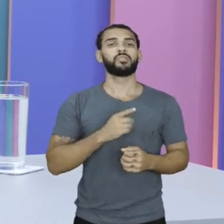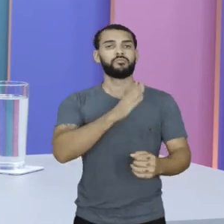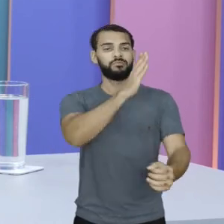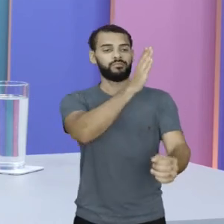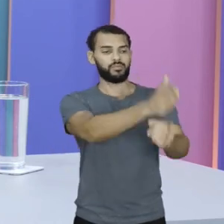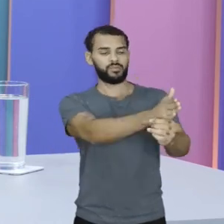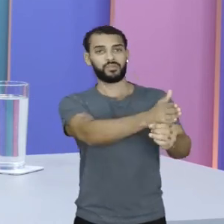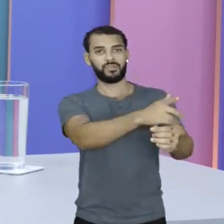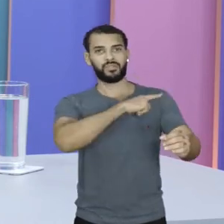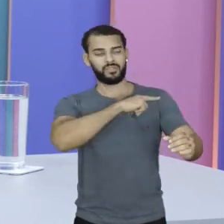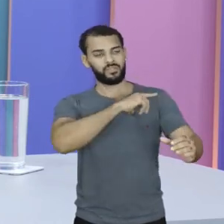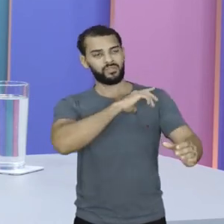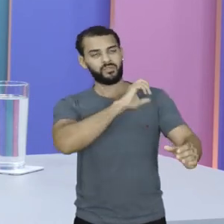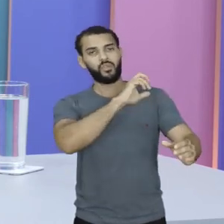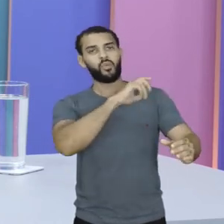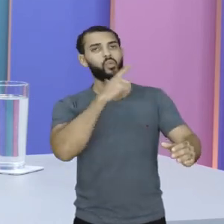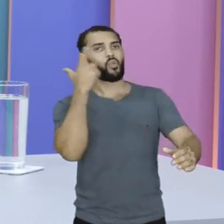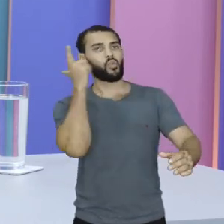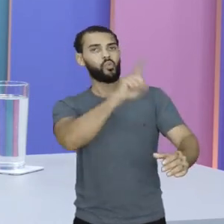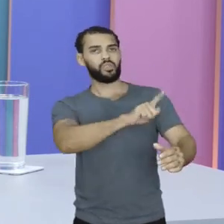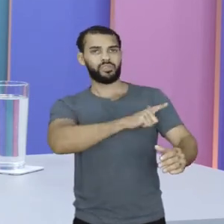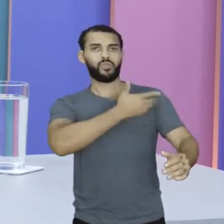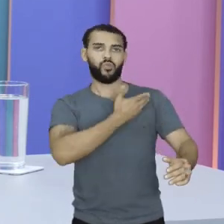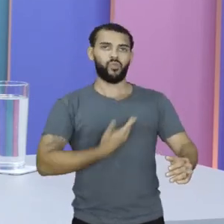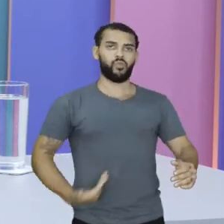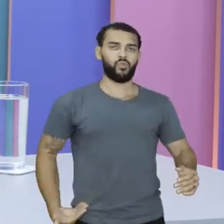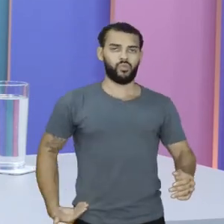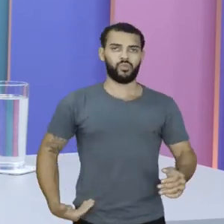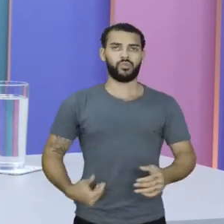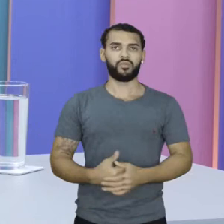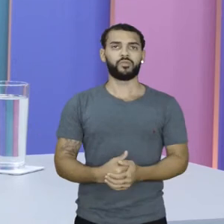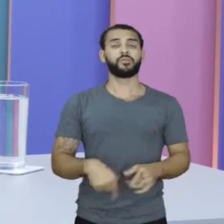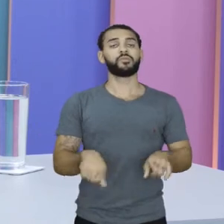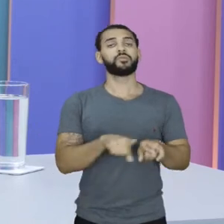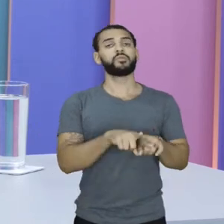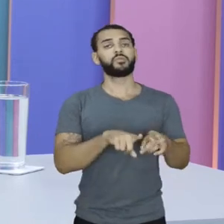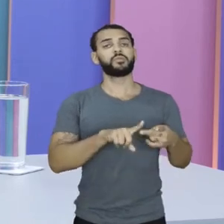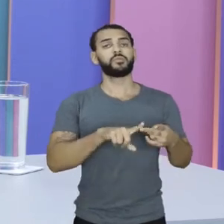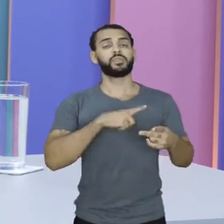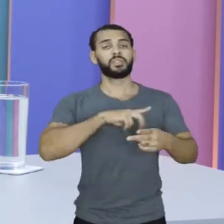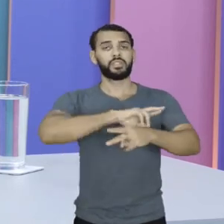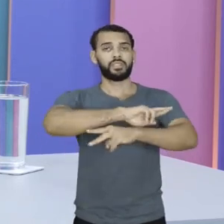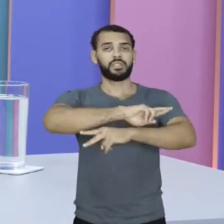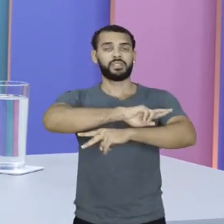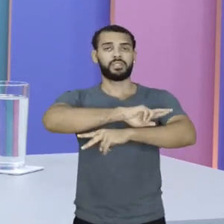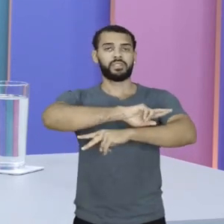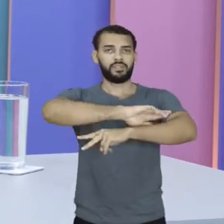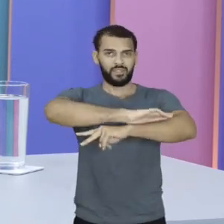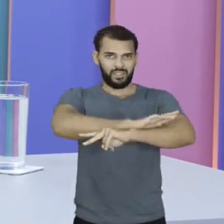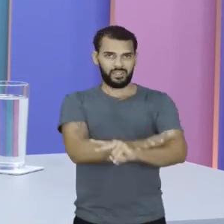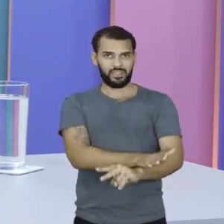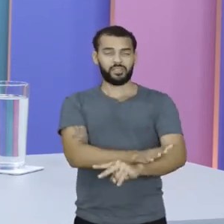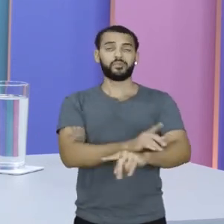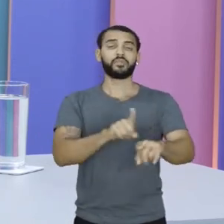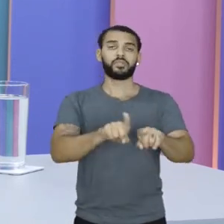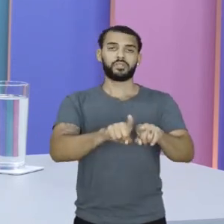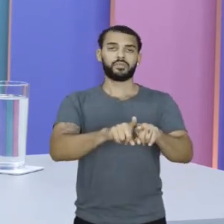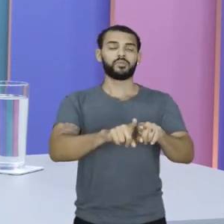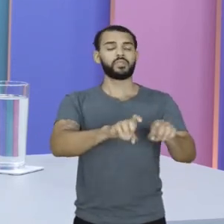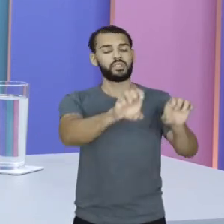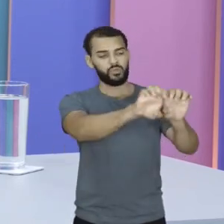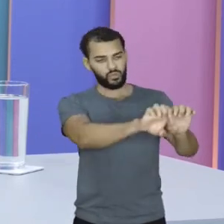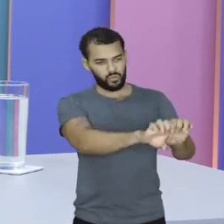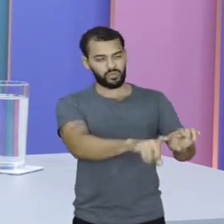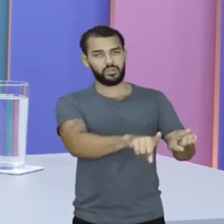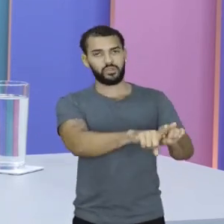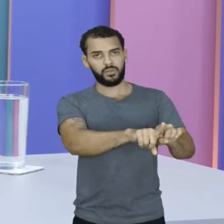nosso governo, né, o fascismo sustentado pelo racismo estrutural, né, que está colocado na